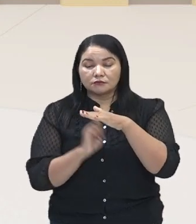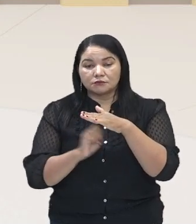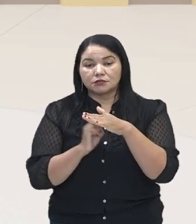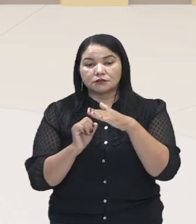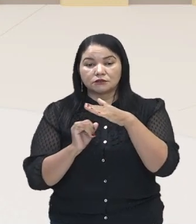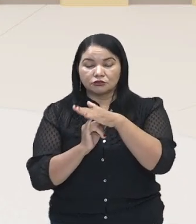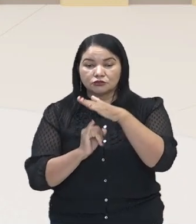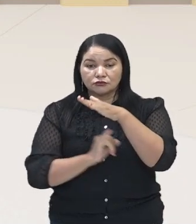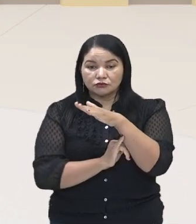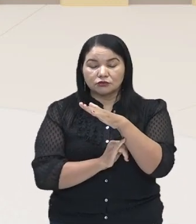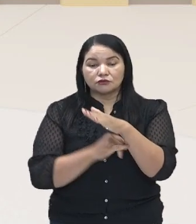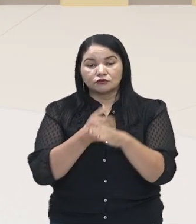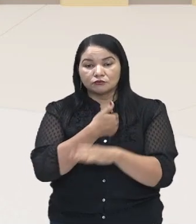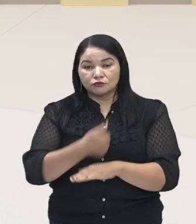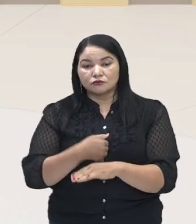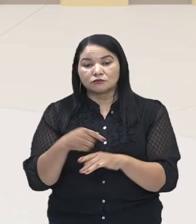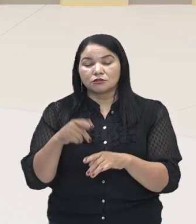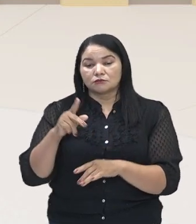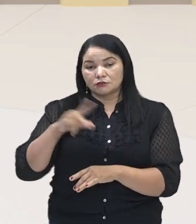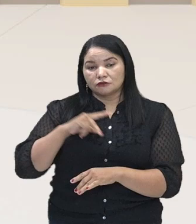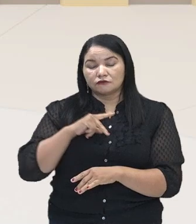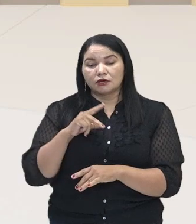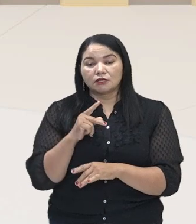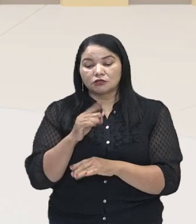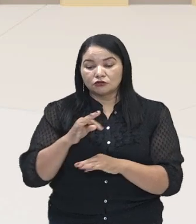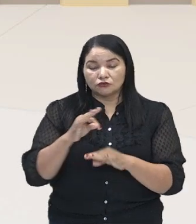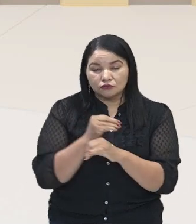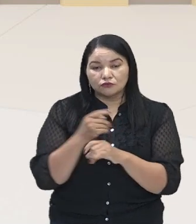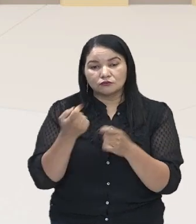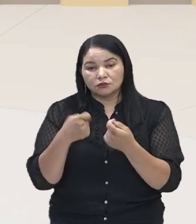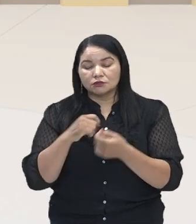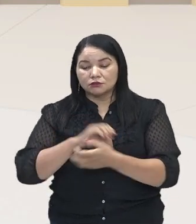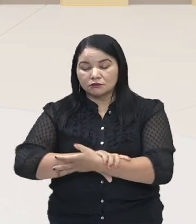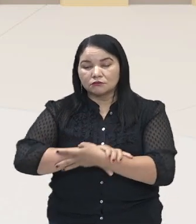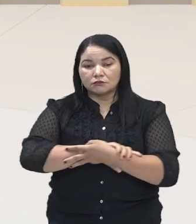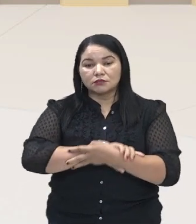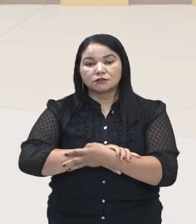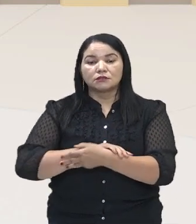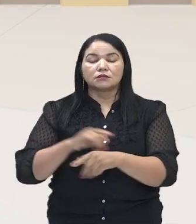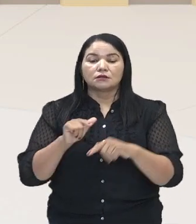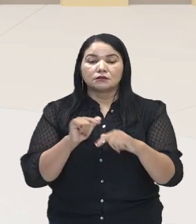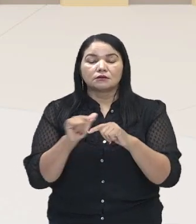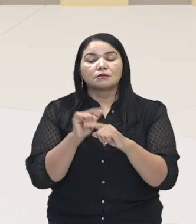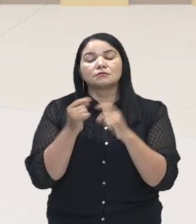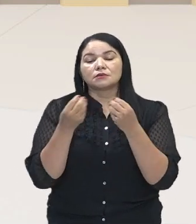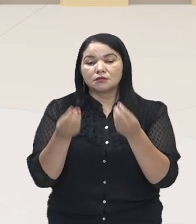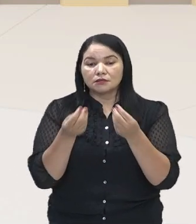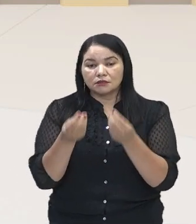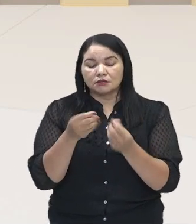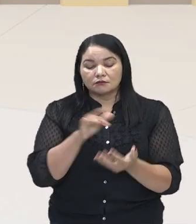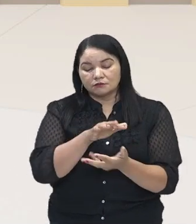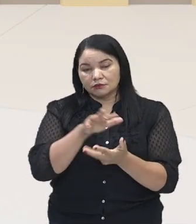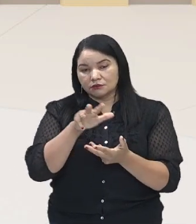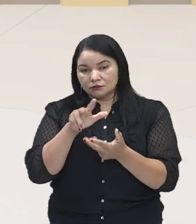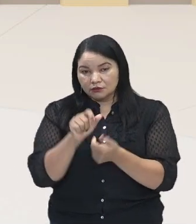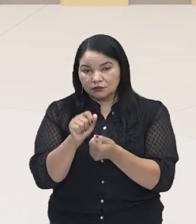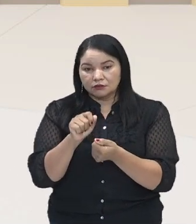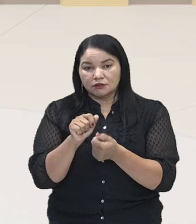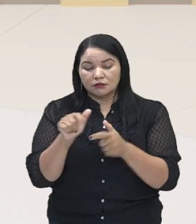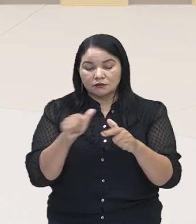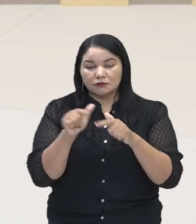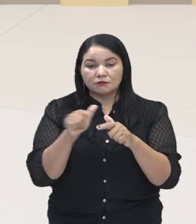e instituições privadas para que todos trabalhem em conjunto, para que o nosso planeta trabalhe